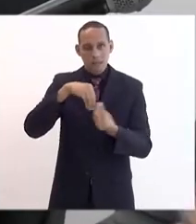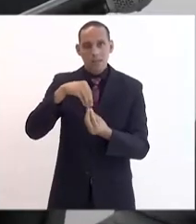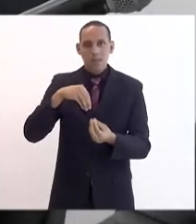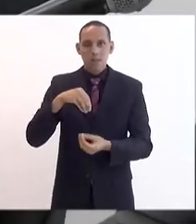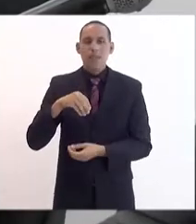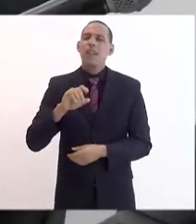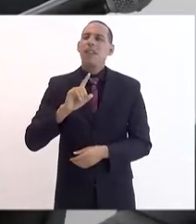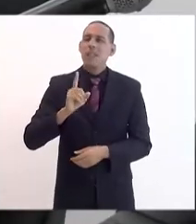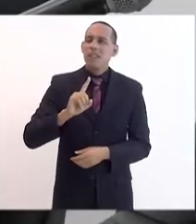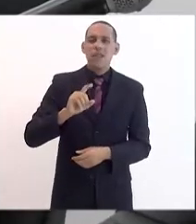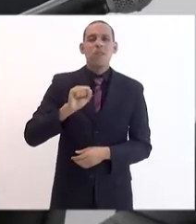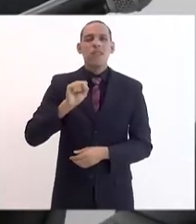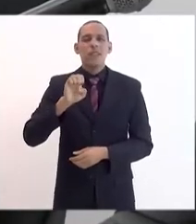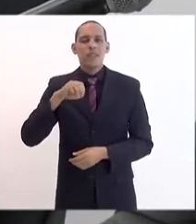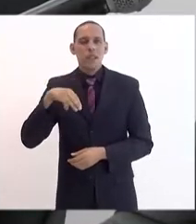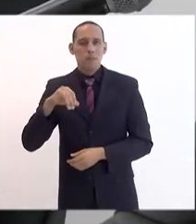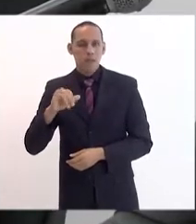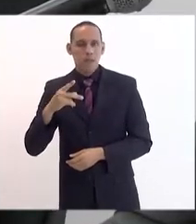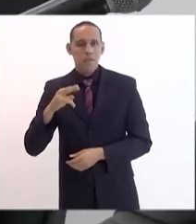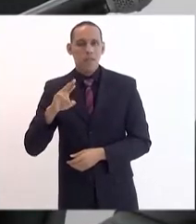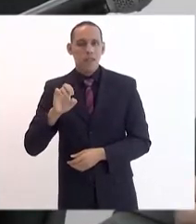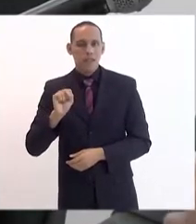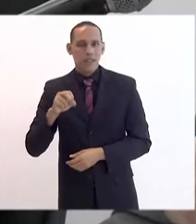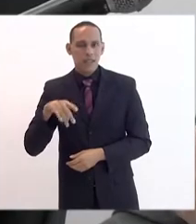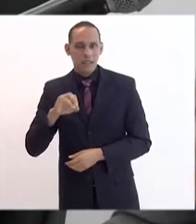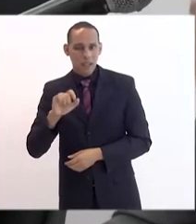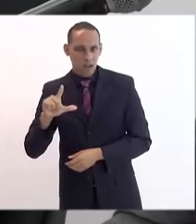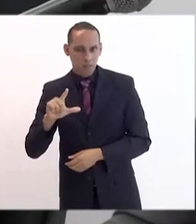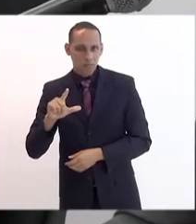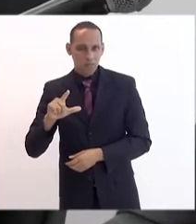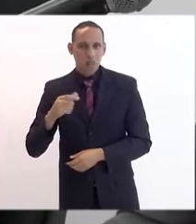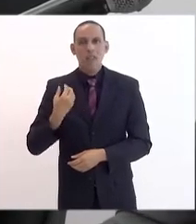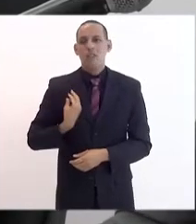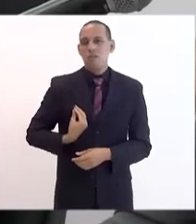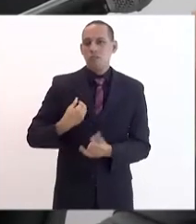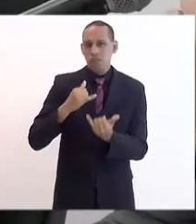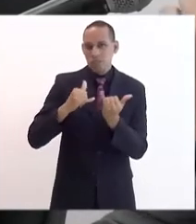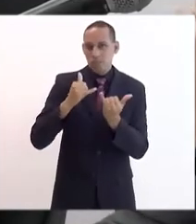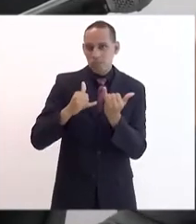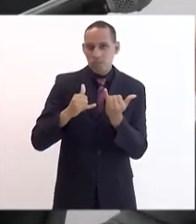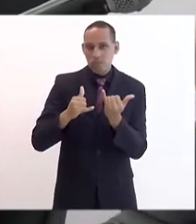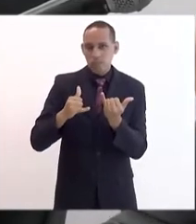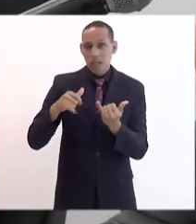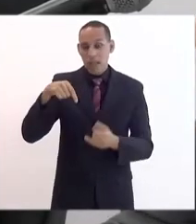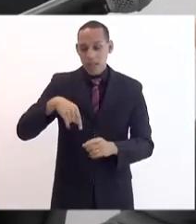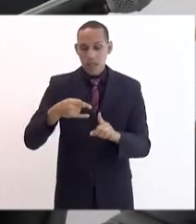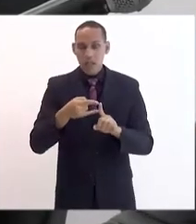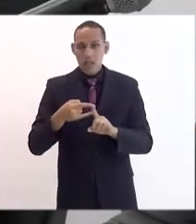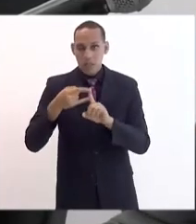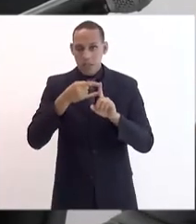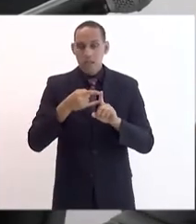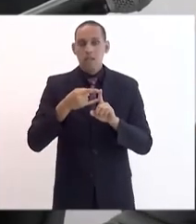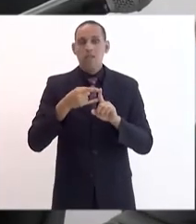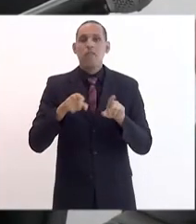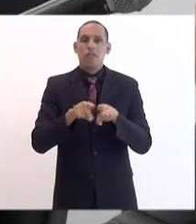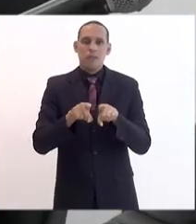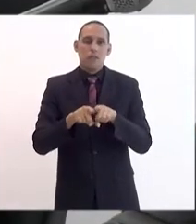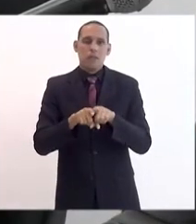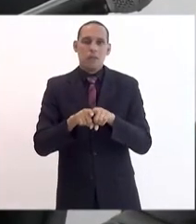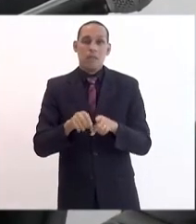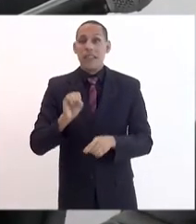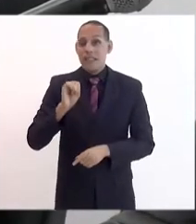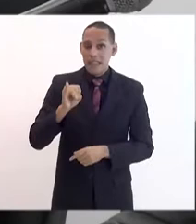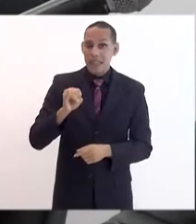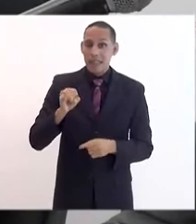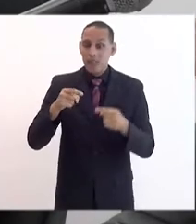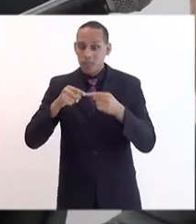não híbrida, semipresencial. Por Zoom, presencial aqui na sala. E, caso haja divergência